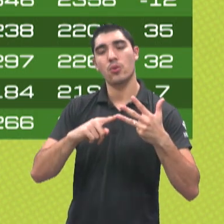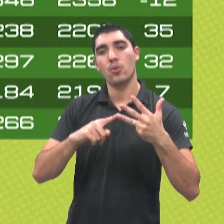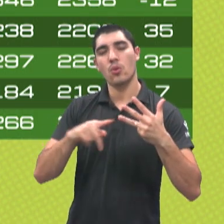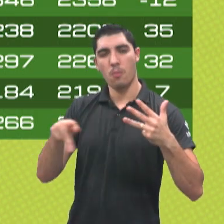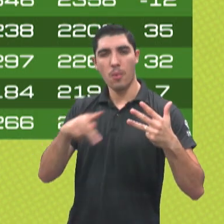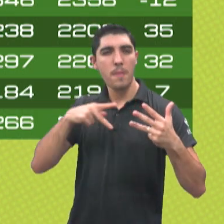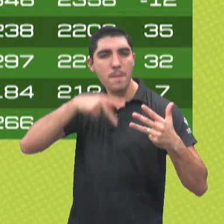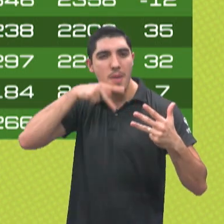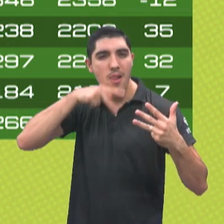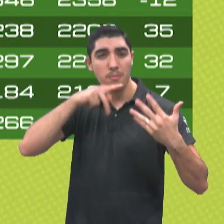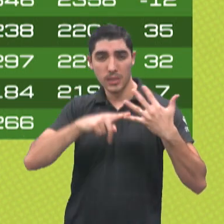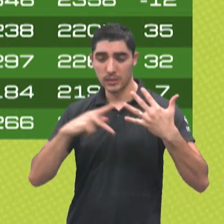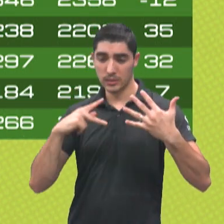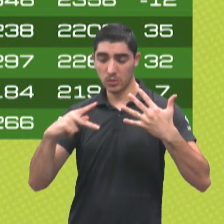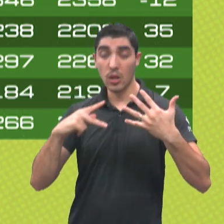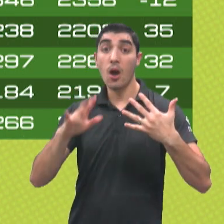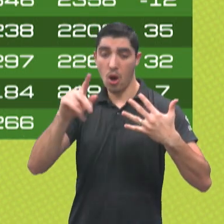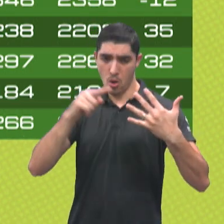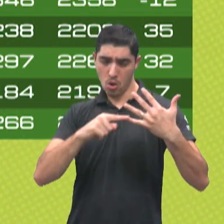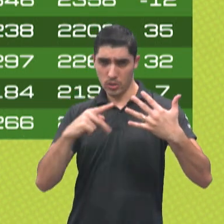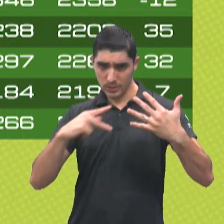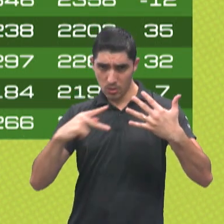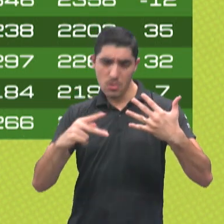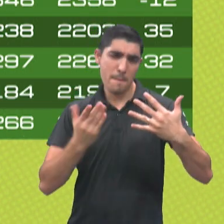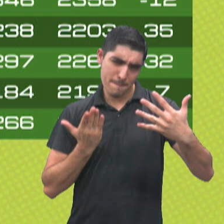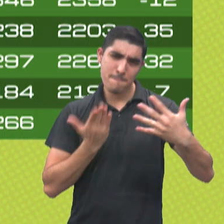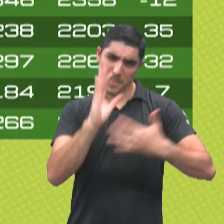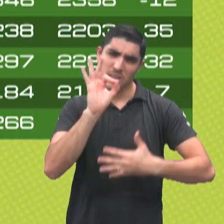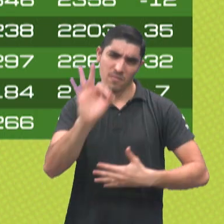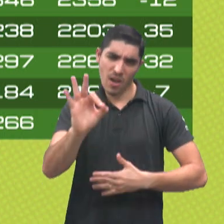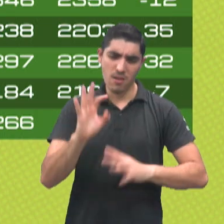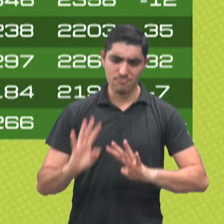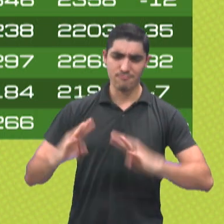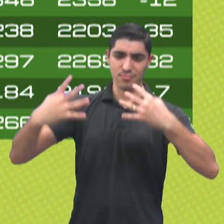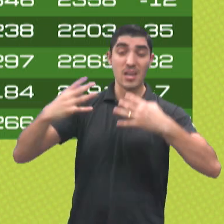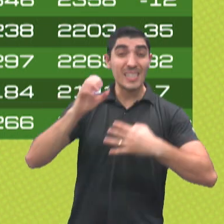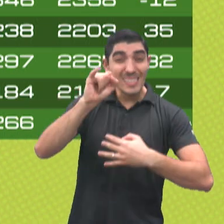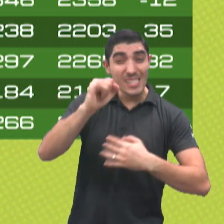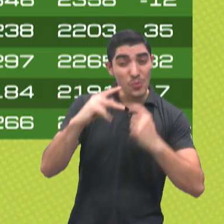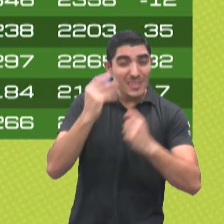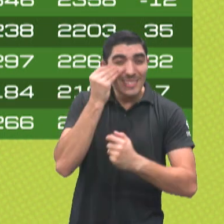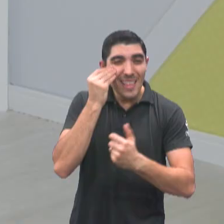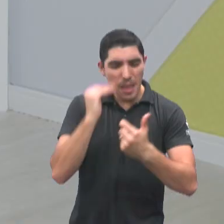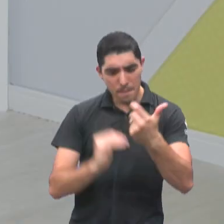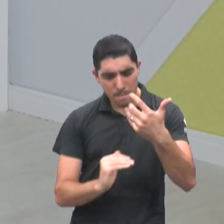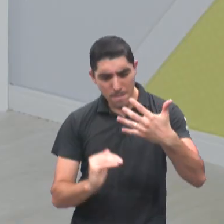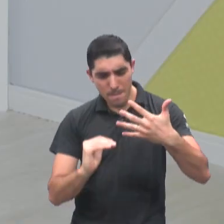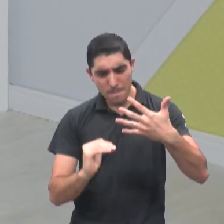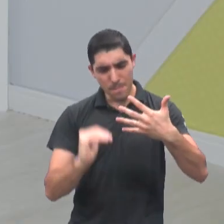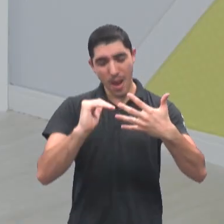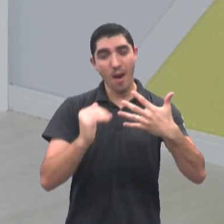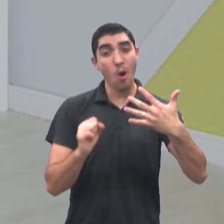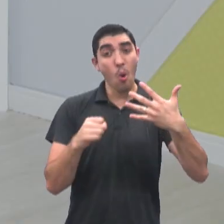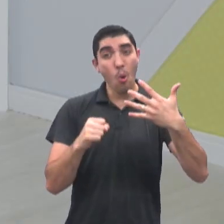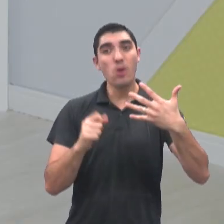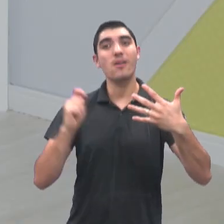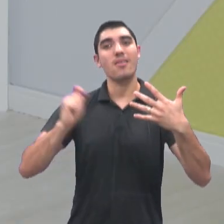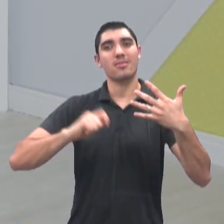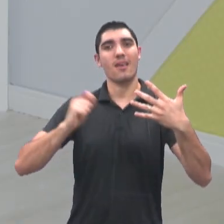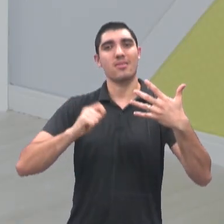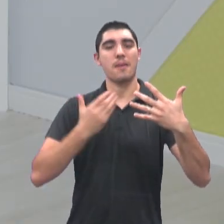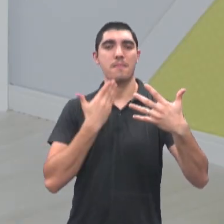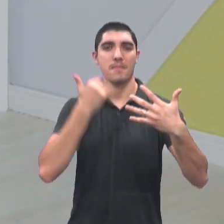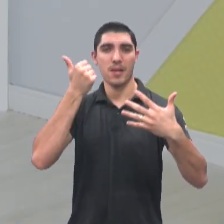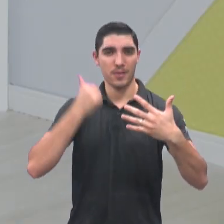José vai se classificar. São José vai se classificar, não tenho dúvida, mas se ficar entre os 8 primeiros, pelo menos tem vantagem no primeiro playoff. Isso é muito